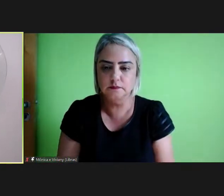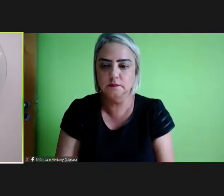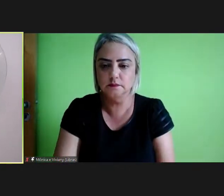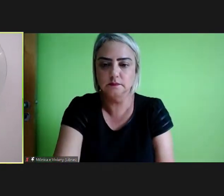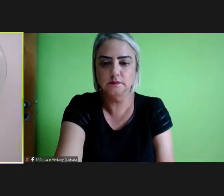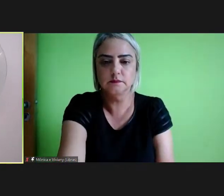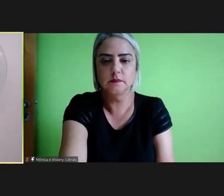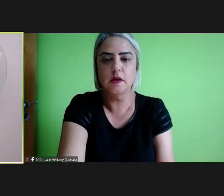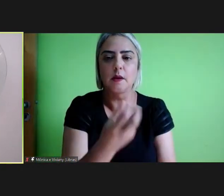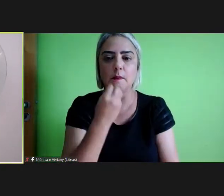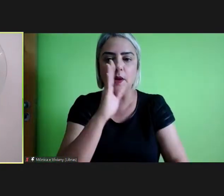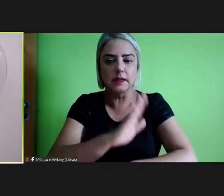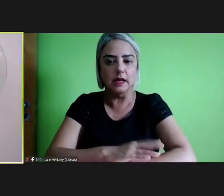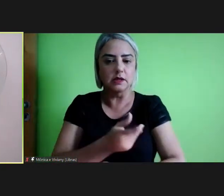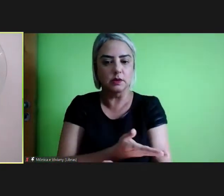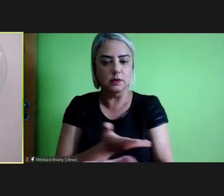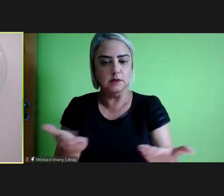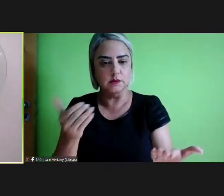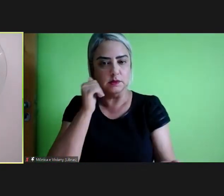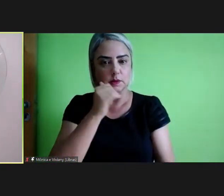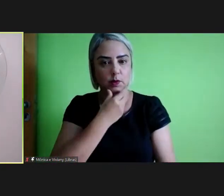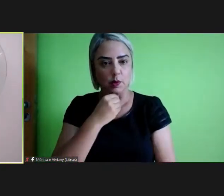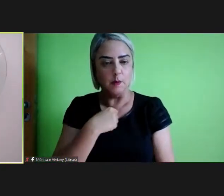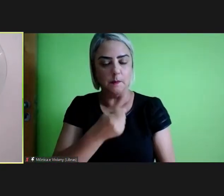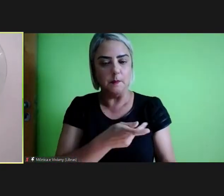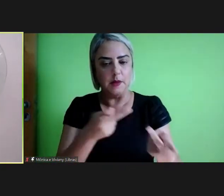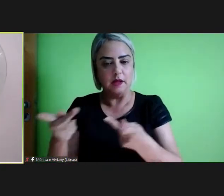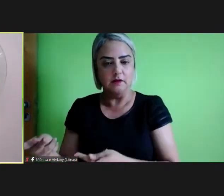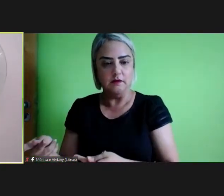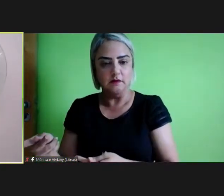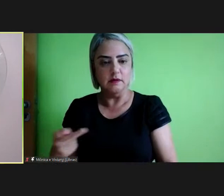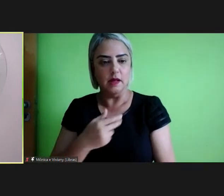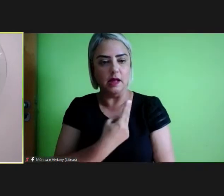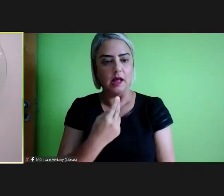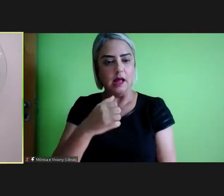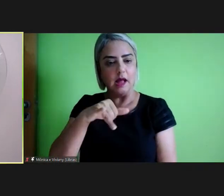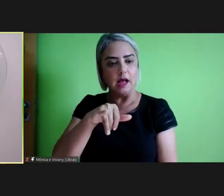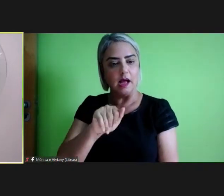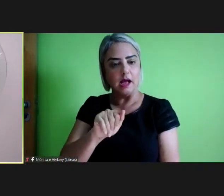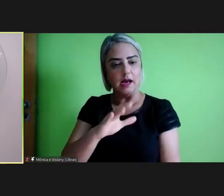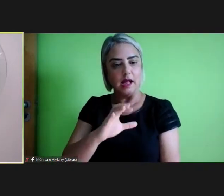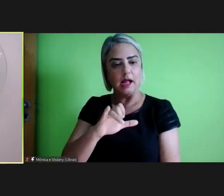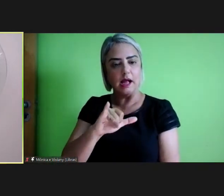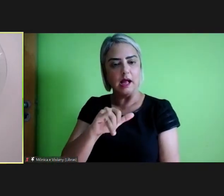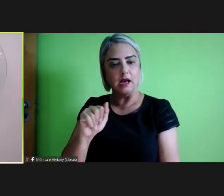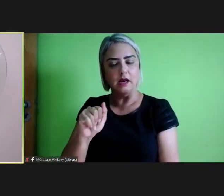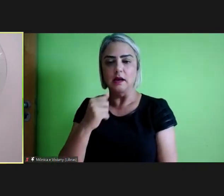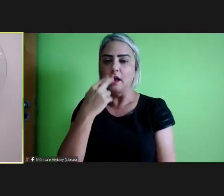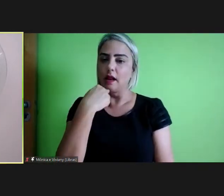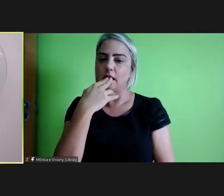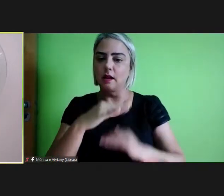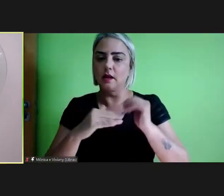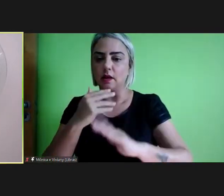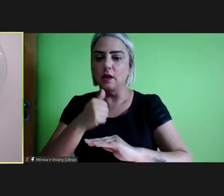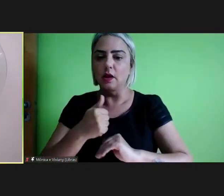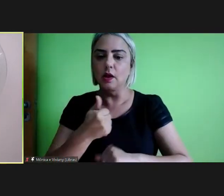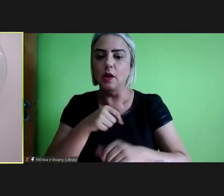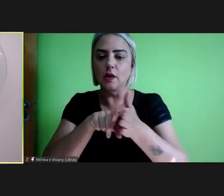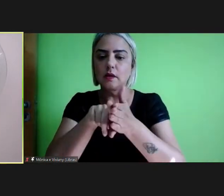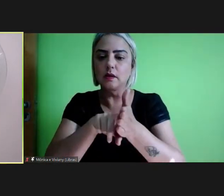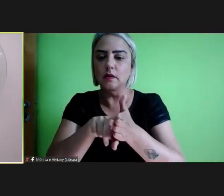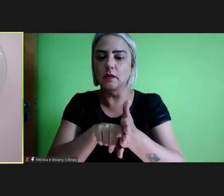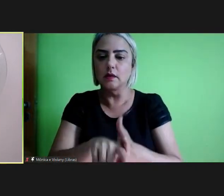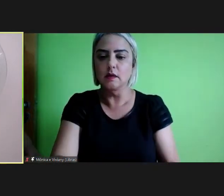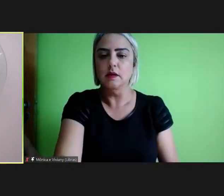Boa tarde a todas e todos. Bem-vindos. Good afternoon, ladies and gentlemen. I'm Ana Carolina